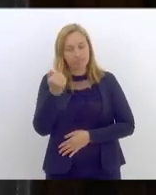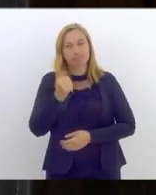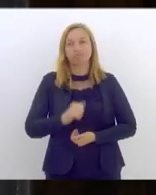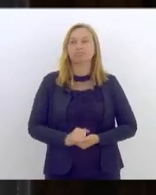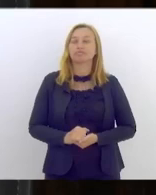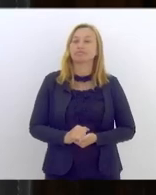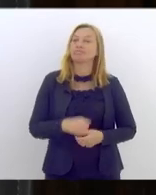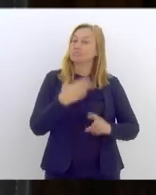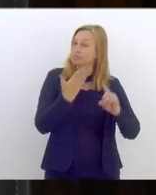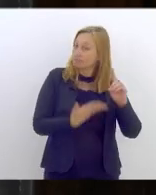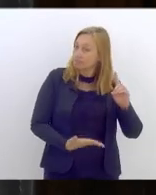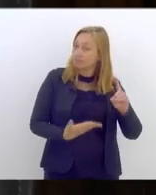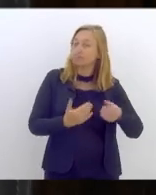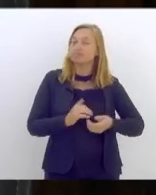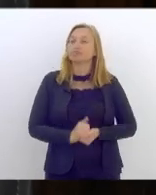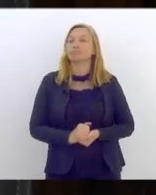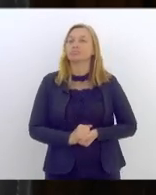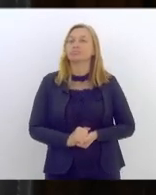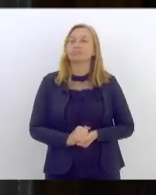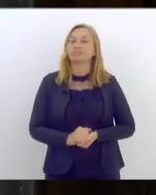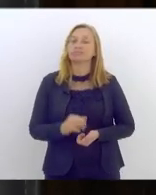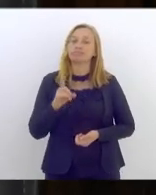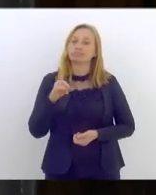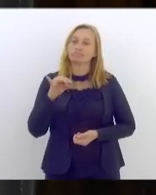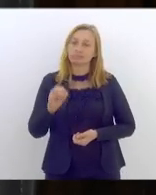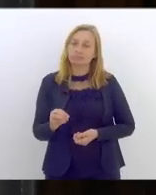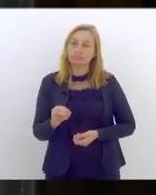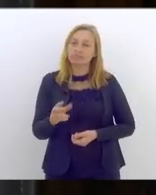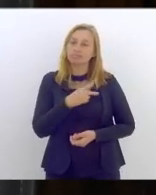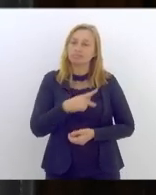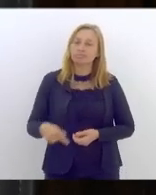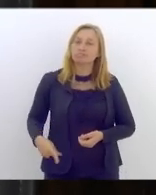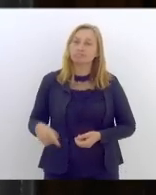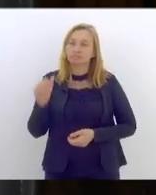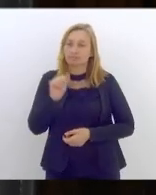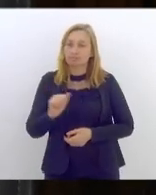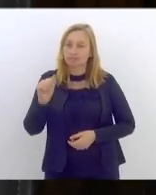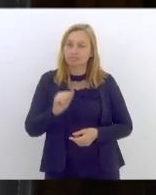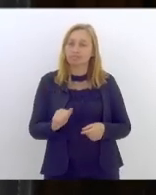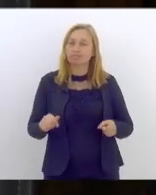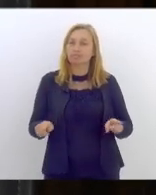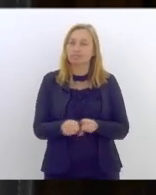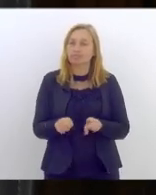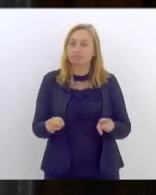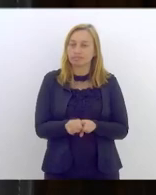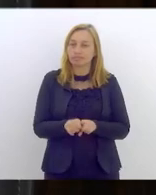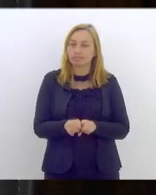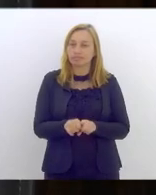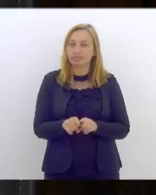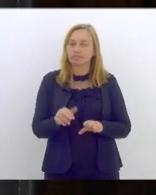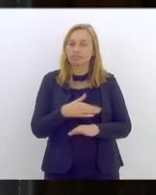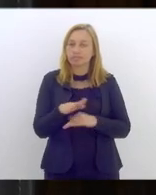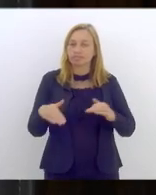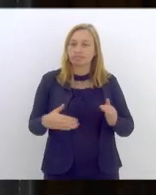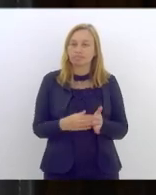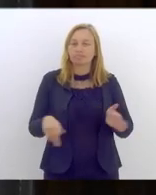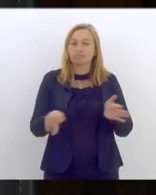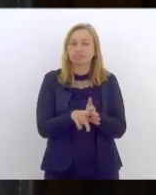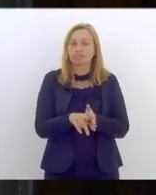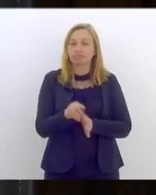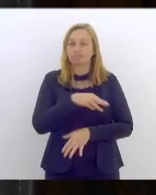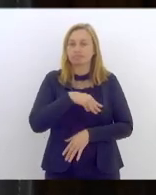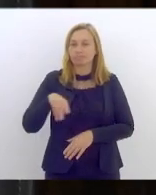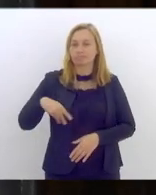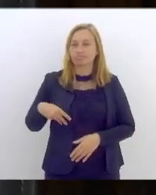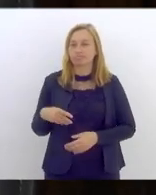homenagem ao nosso querido Cláudio presidente da associação é também uma homenagem ao Ministério Público E como eu disse não